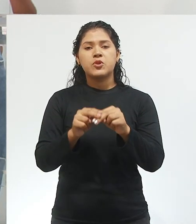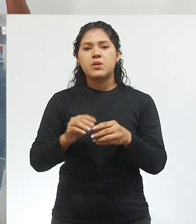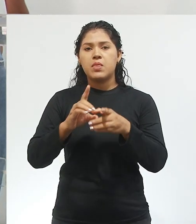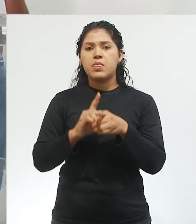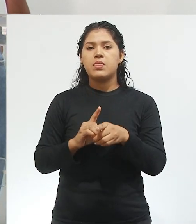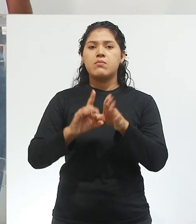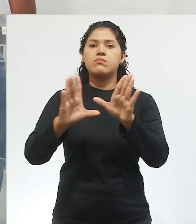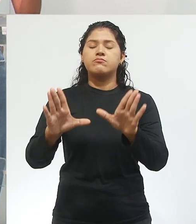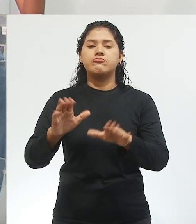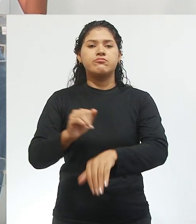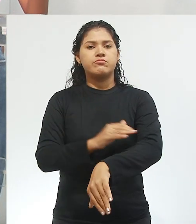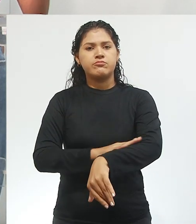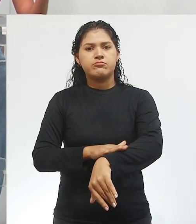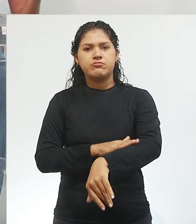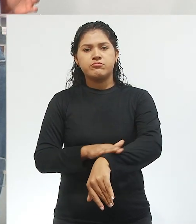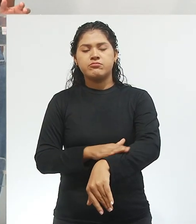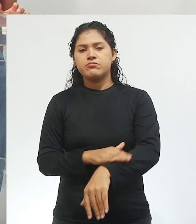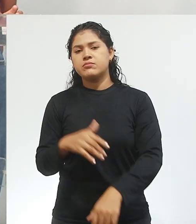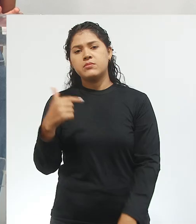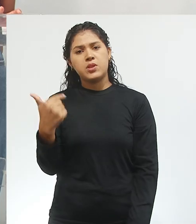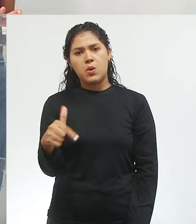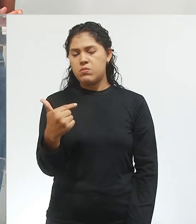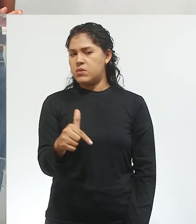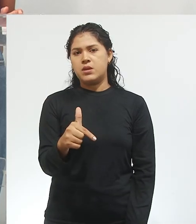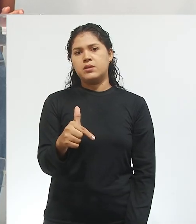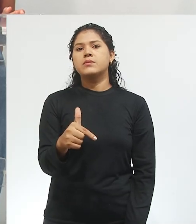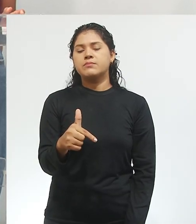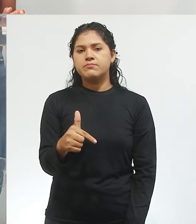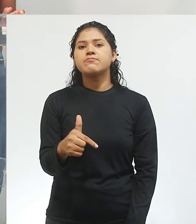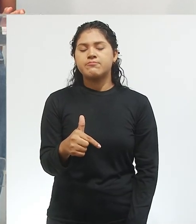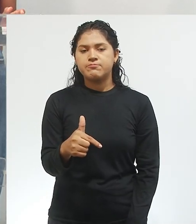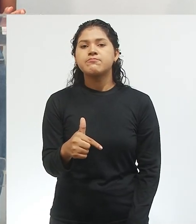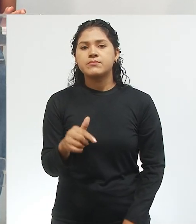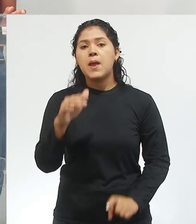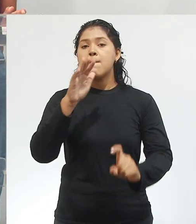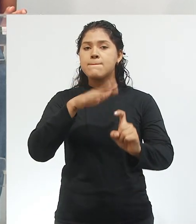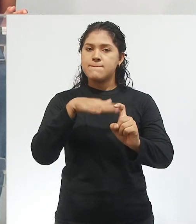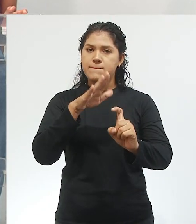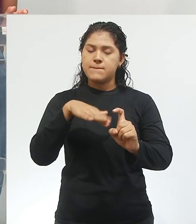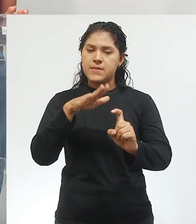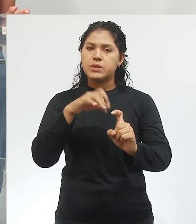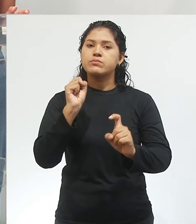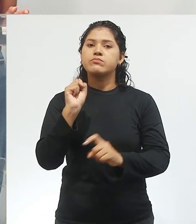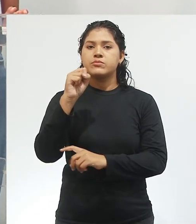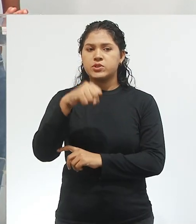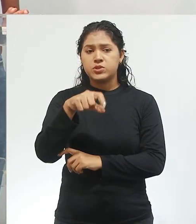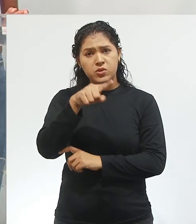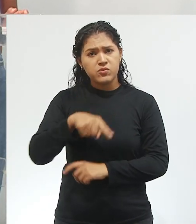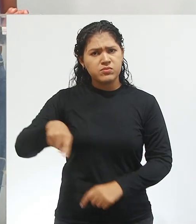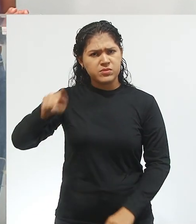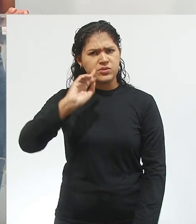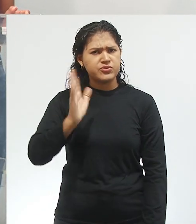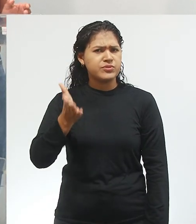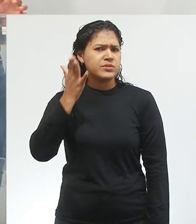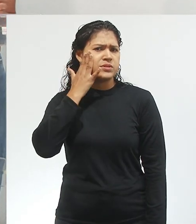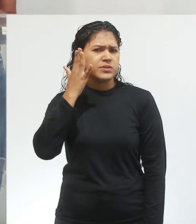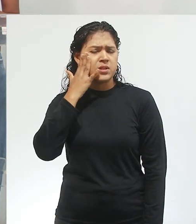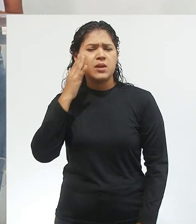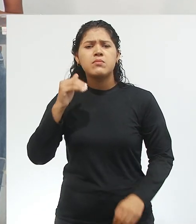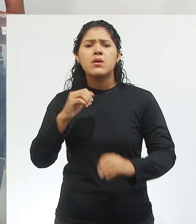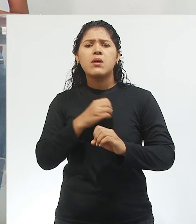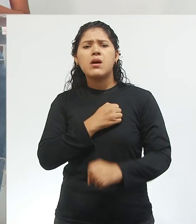essa ideia, né, sobre o racismo no nosso país. E você, com certeza, sabe que